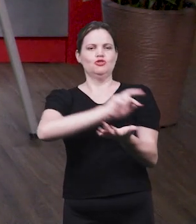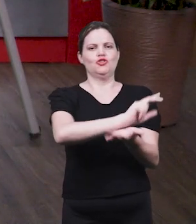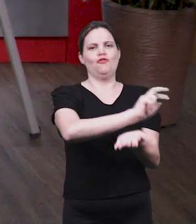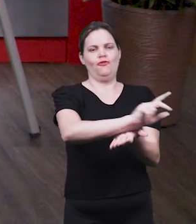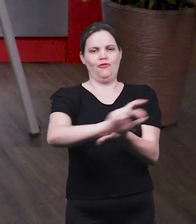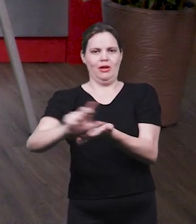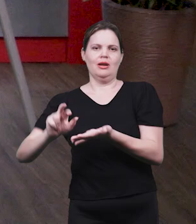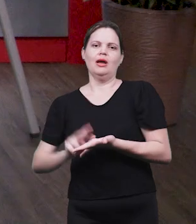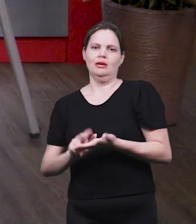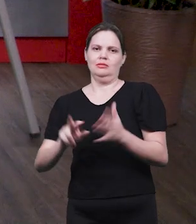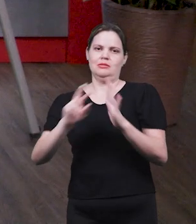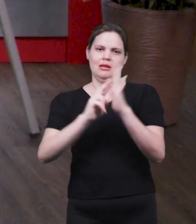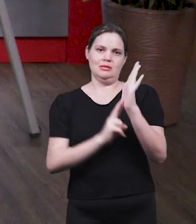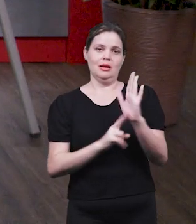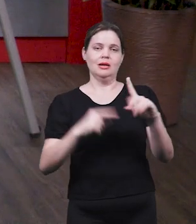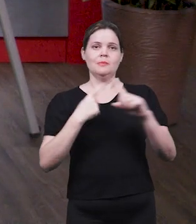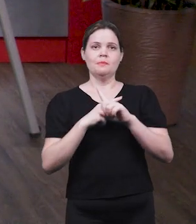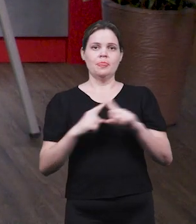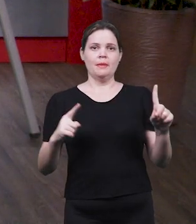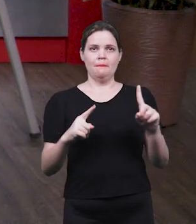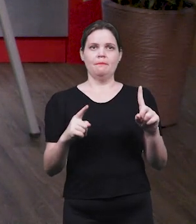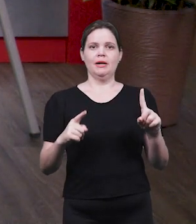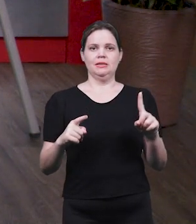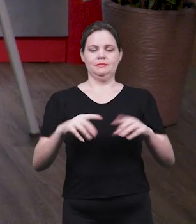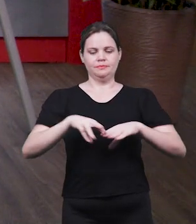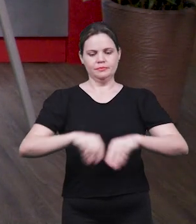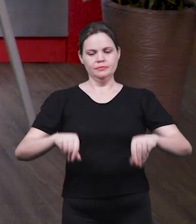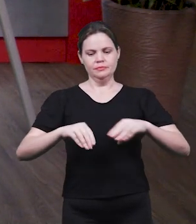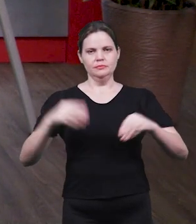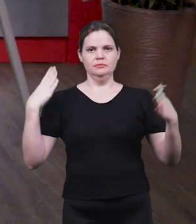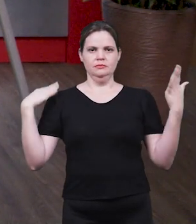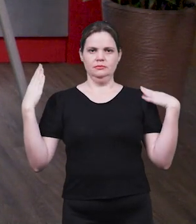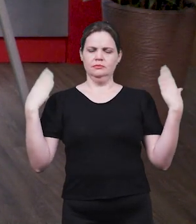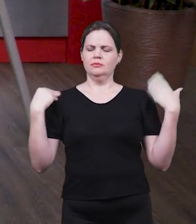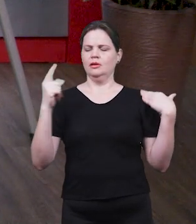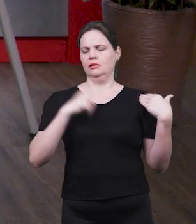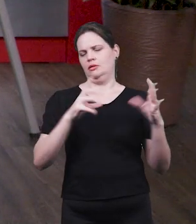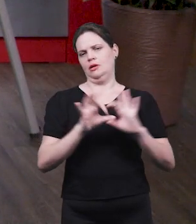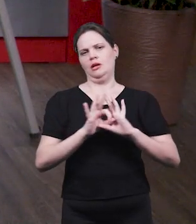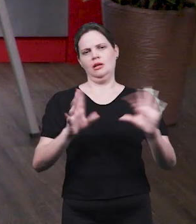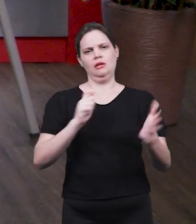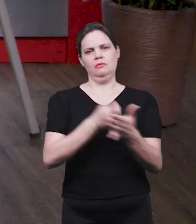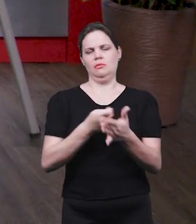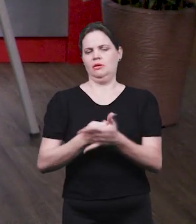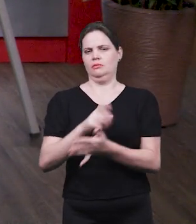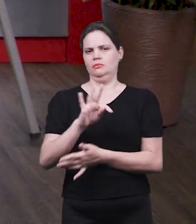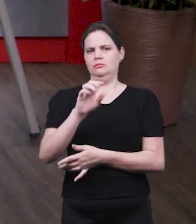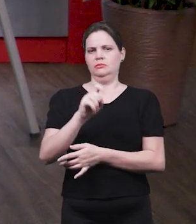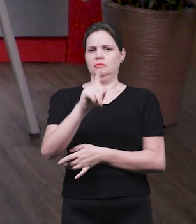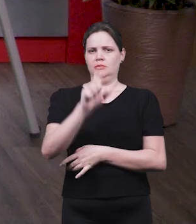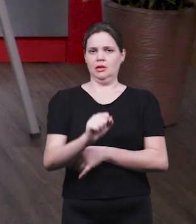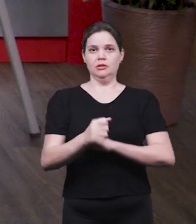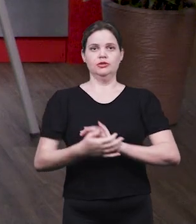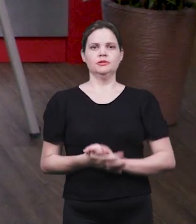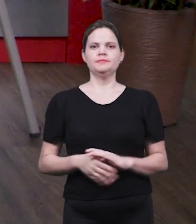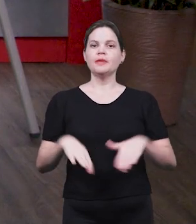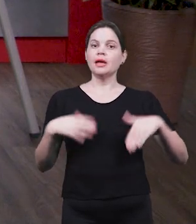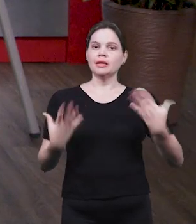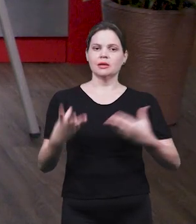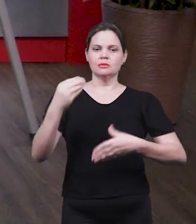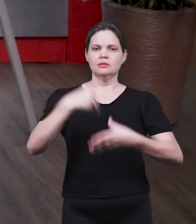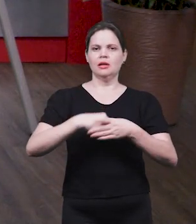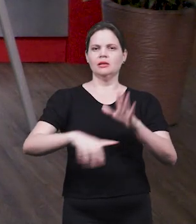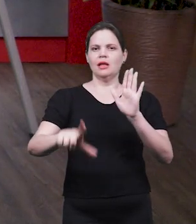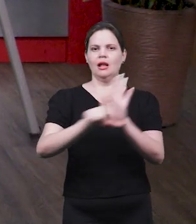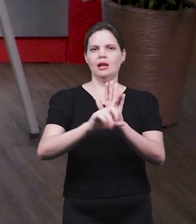marinha são áreas ocupadas por terceiros. Correto. E dentro da legislação, existe alguma hipótese de isenção